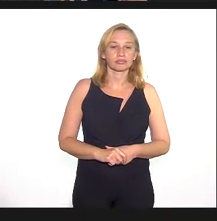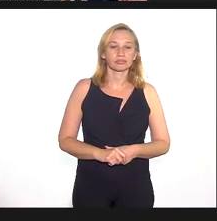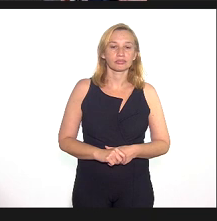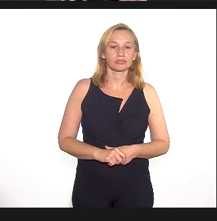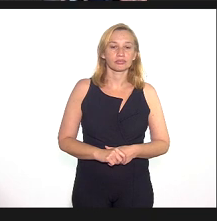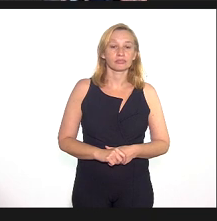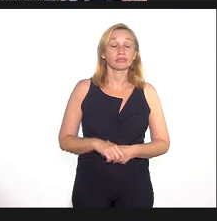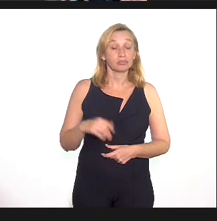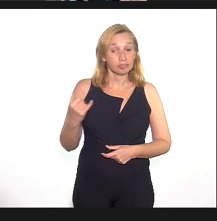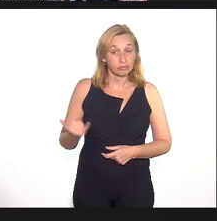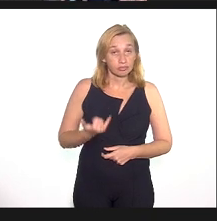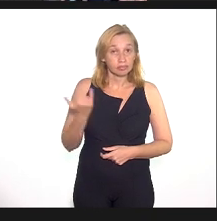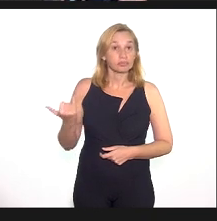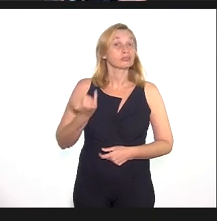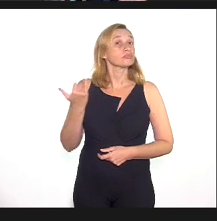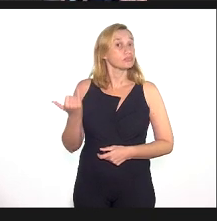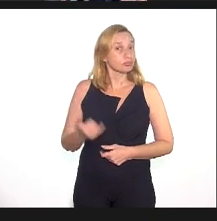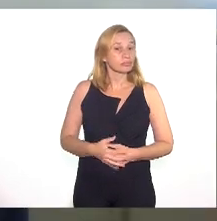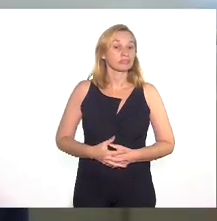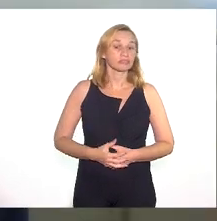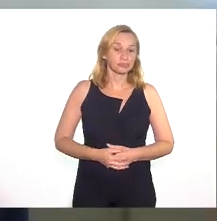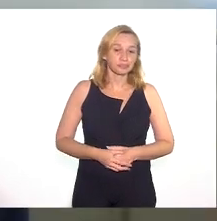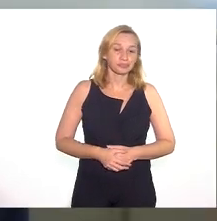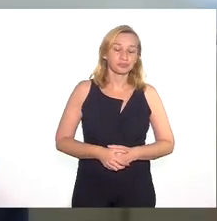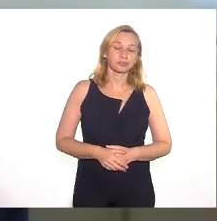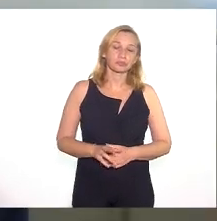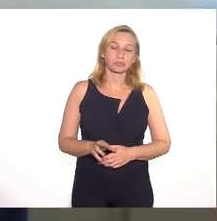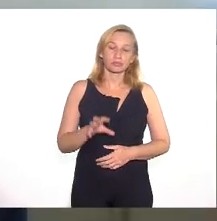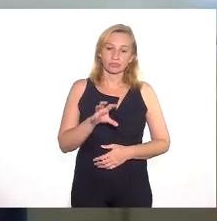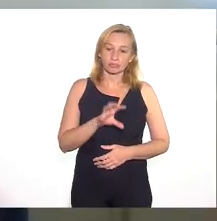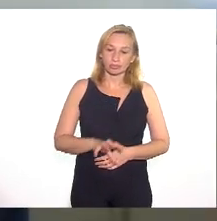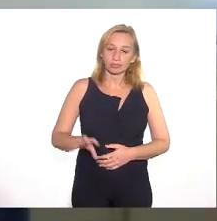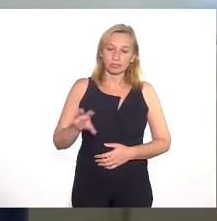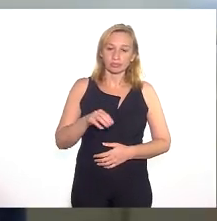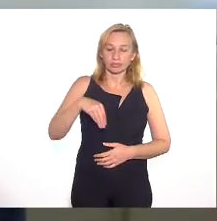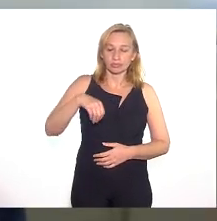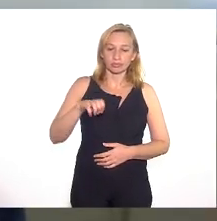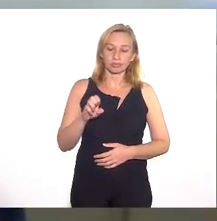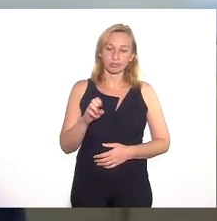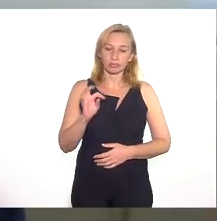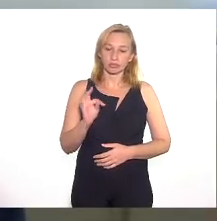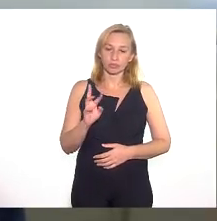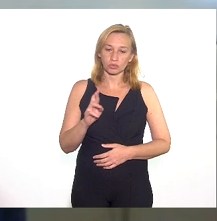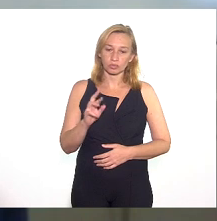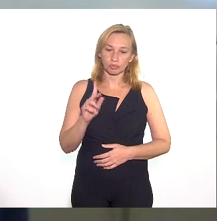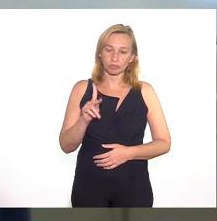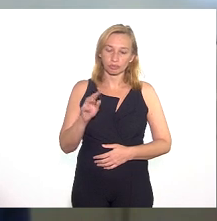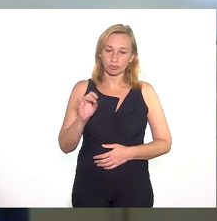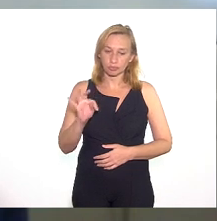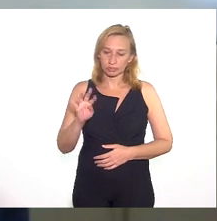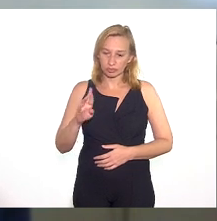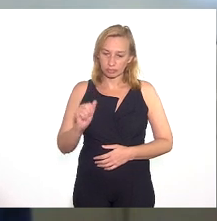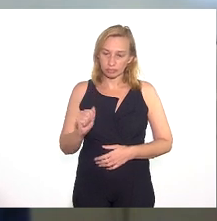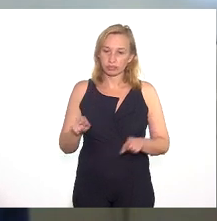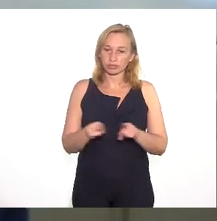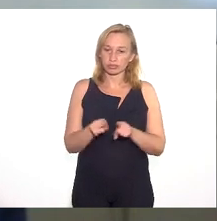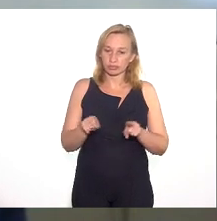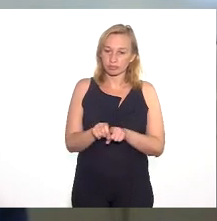Tema importante para a nossa região metropolitana e para a nossa região serrana, mais